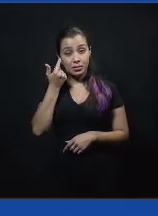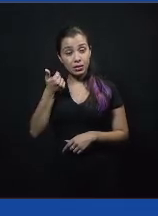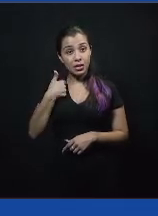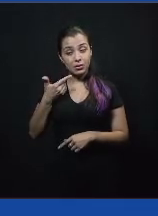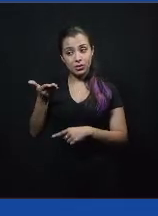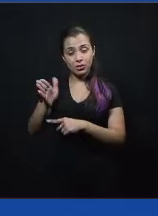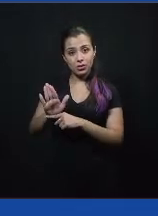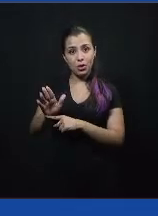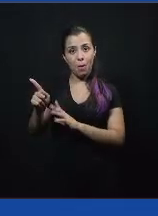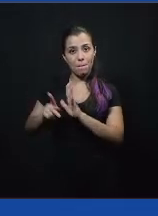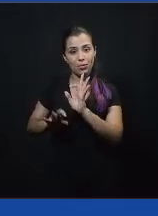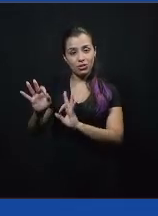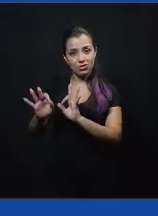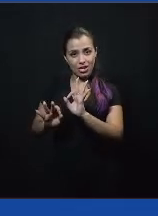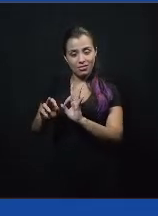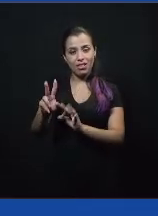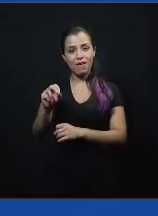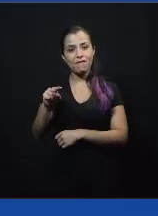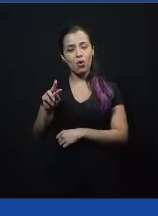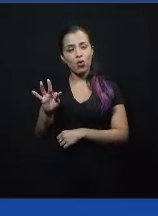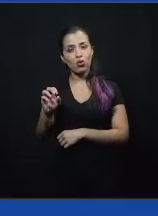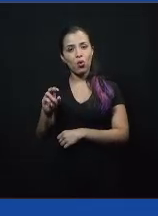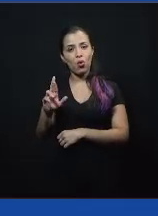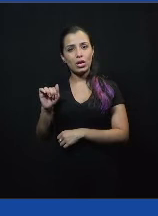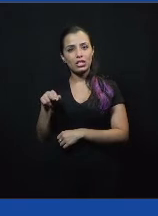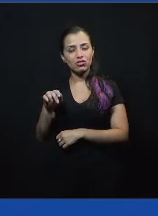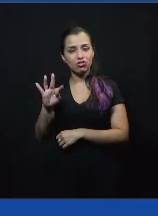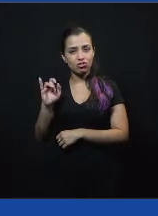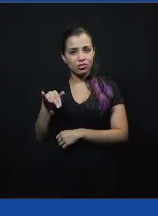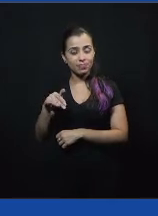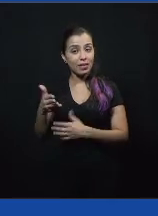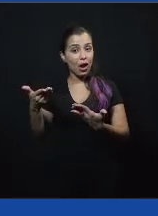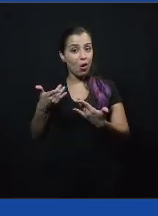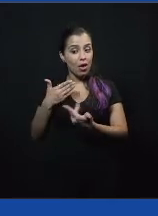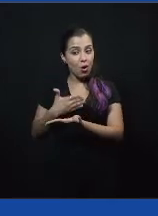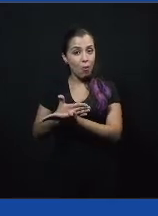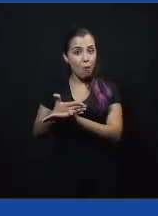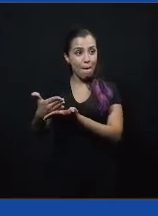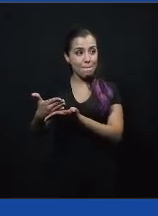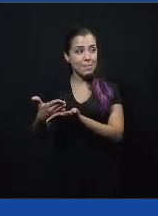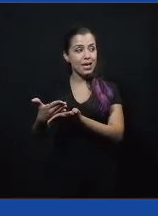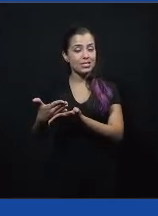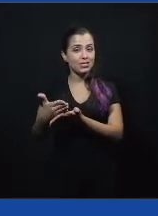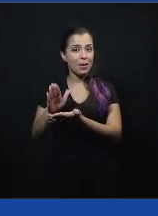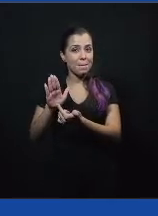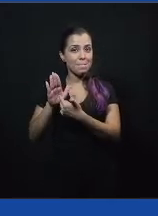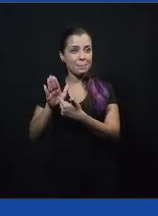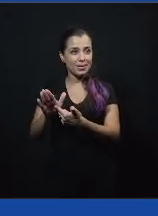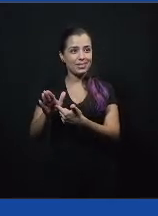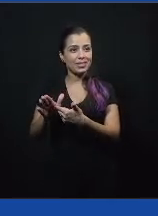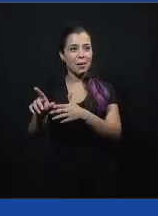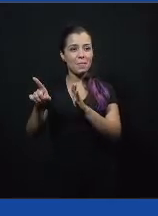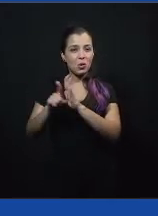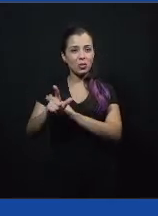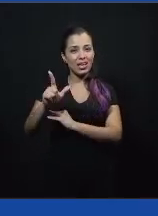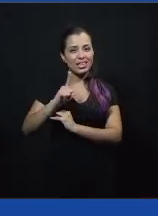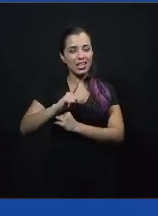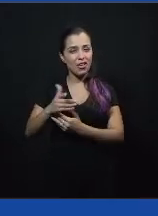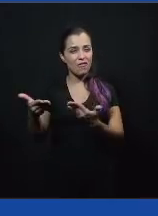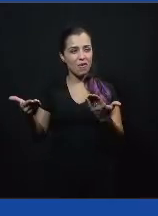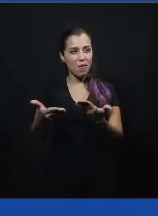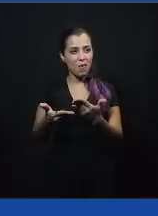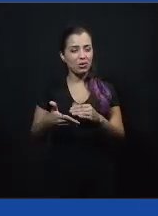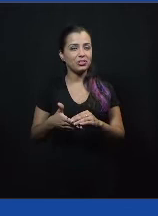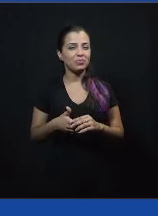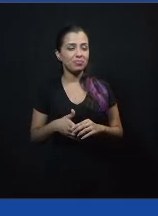bom eu começo a minha apresentação com a pergunta que deu nome para essa atividade de hoje né que a